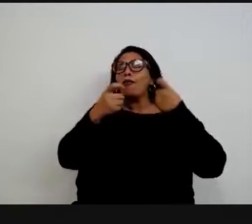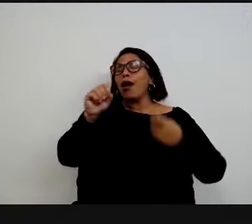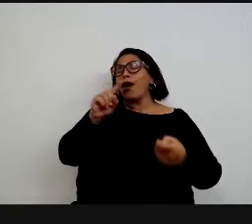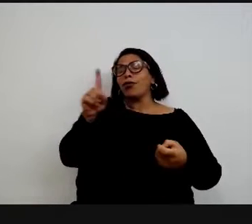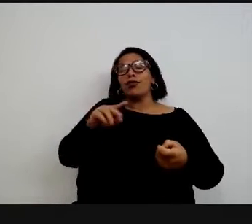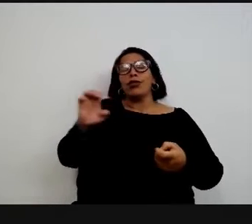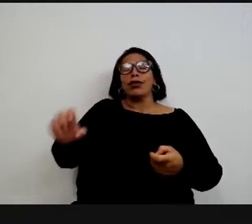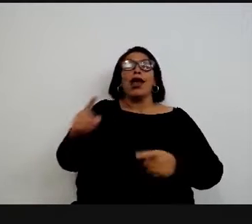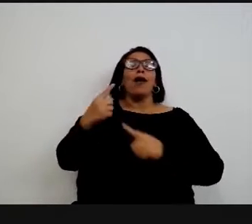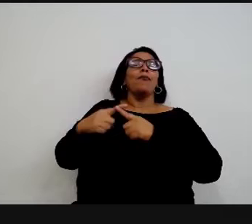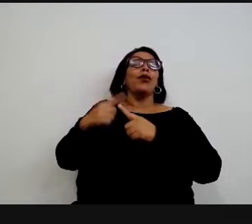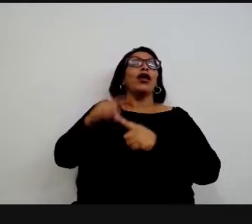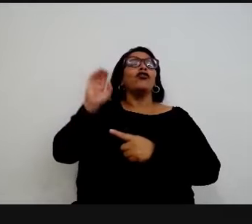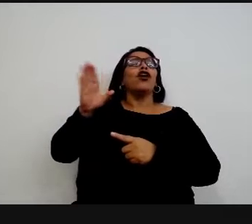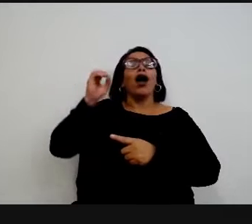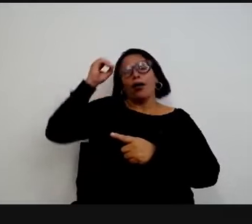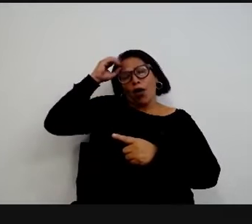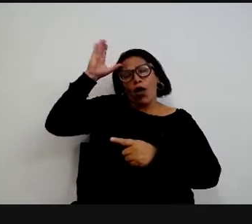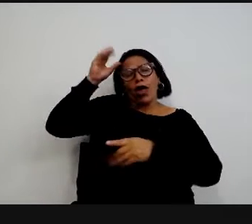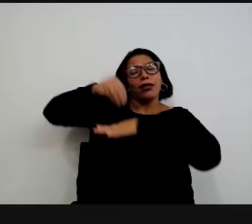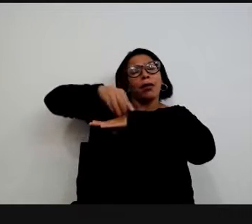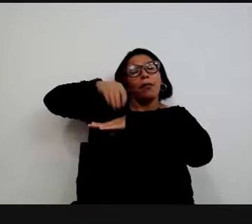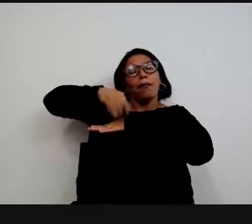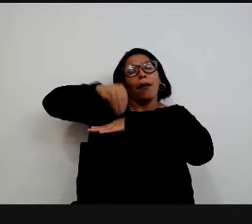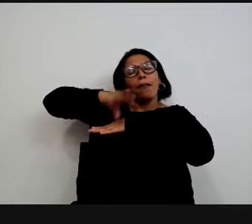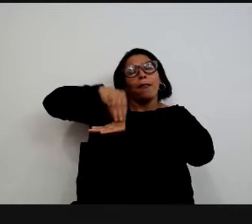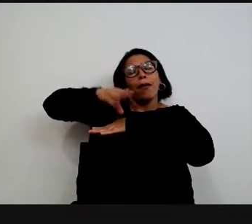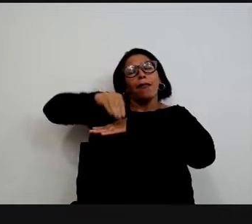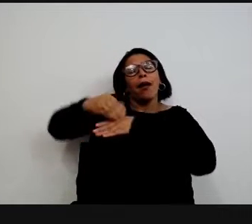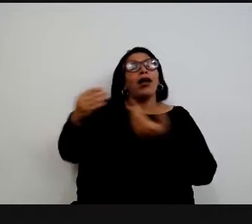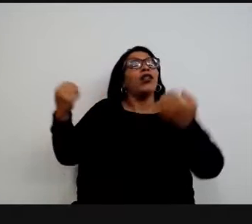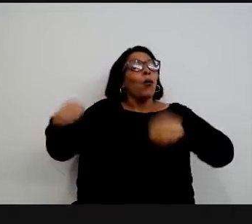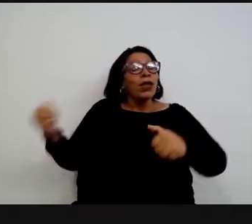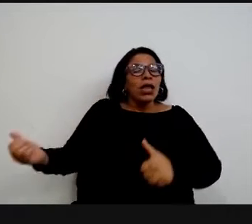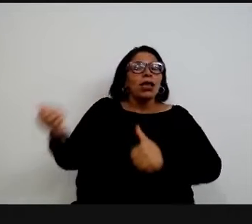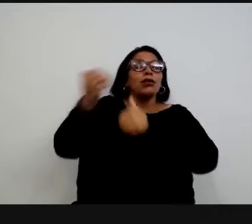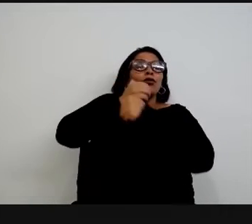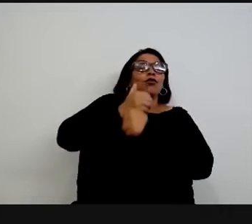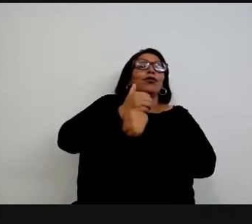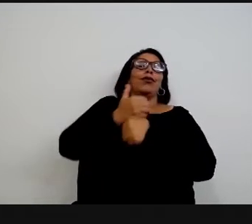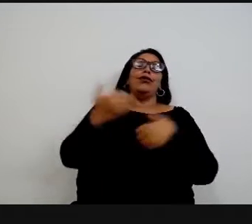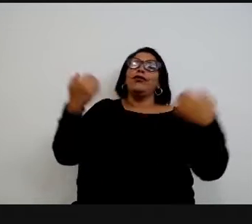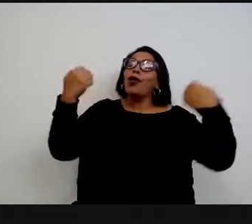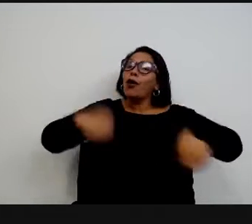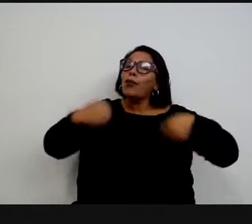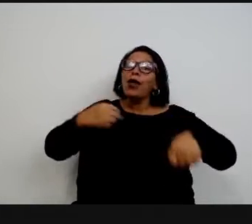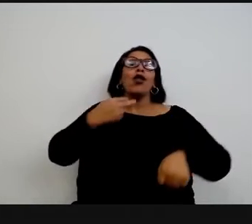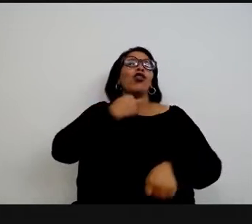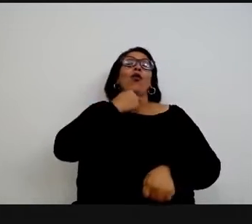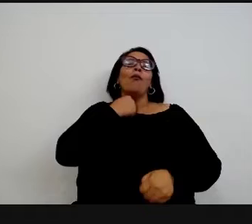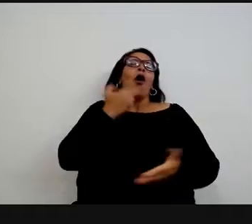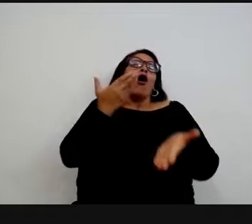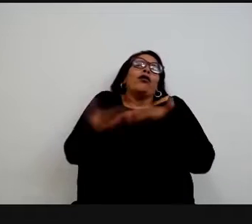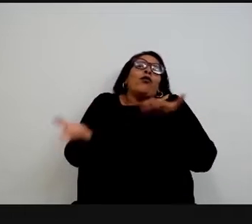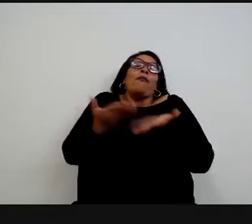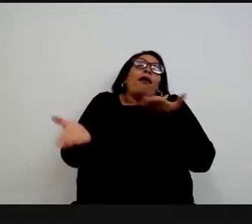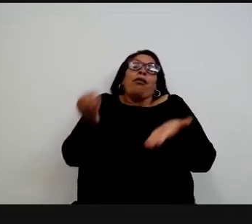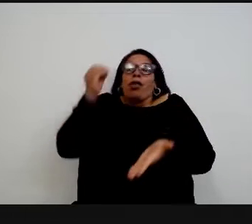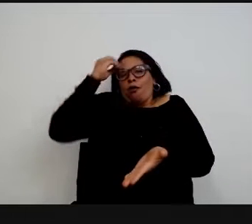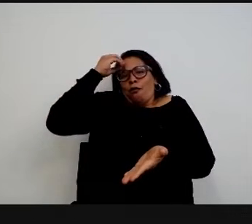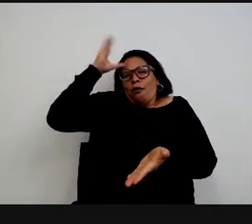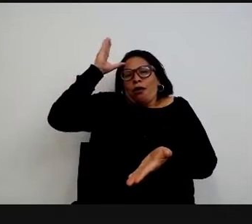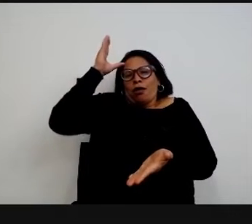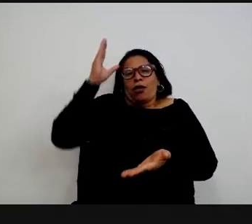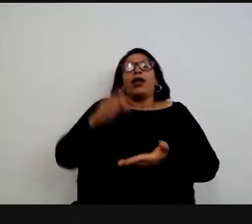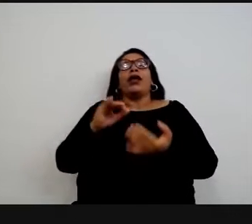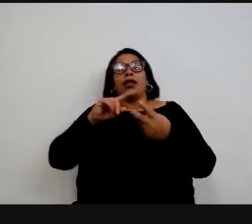isso como é que fala? É um capital intelectual que não pode se perder, que nós não podemos deixar perder.